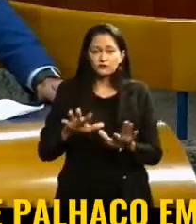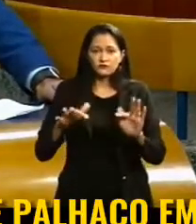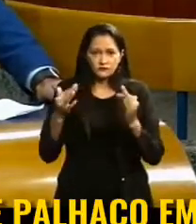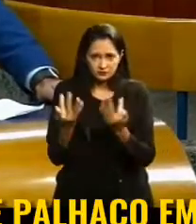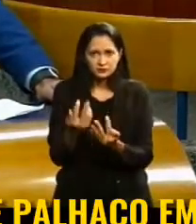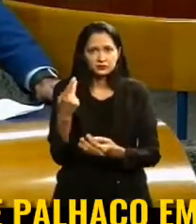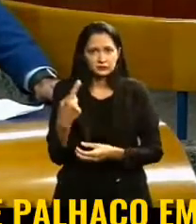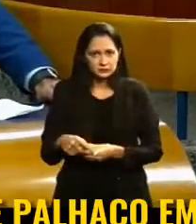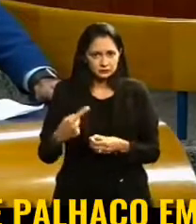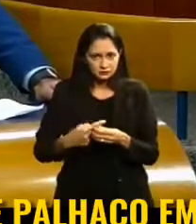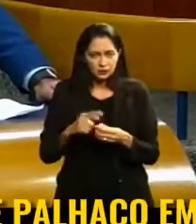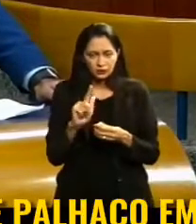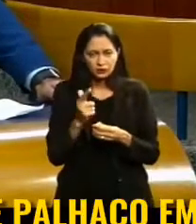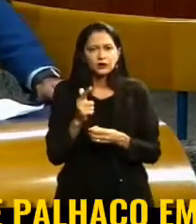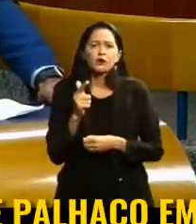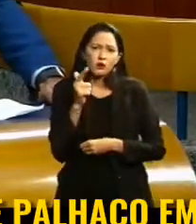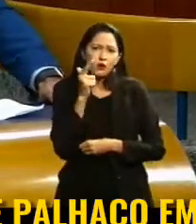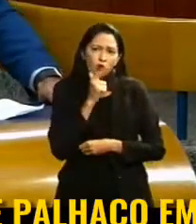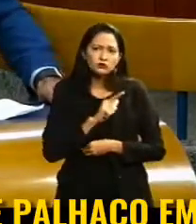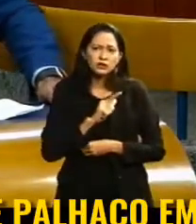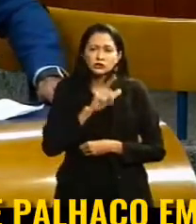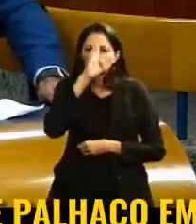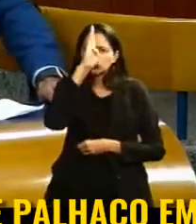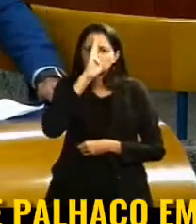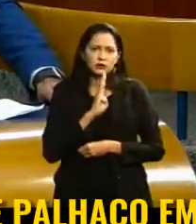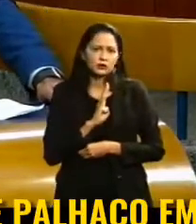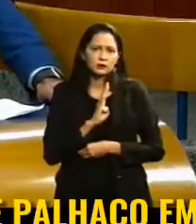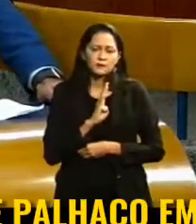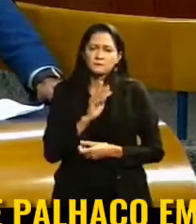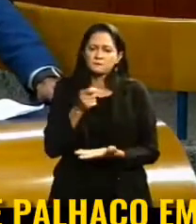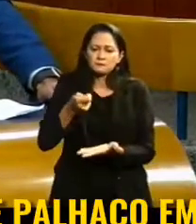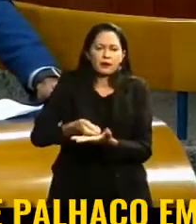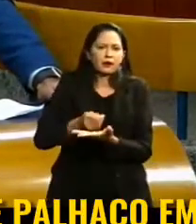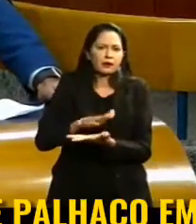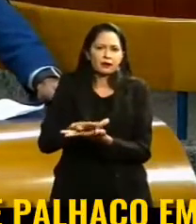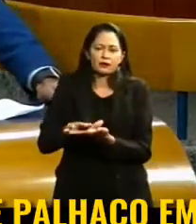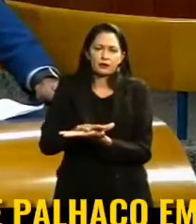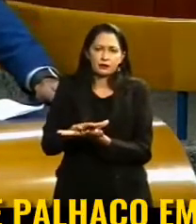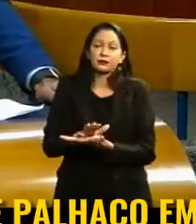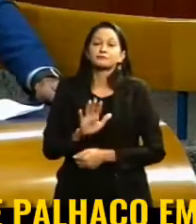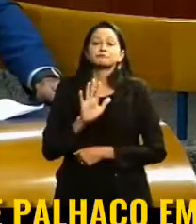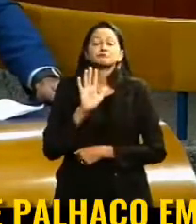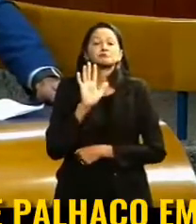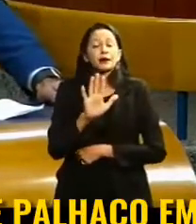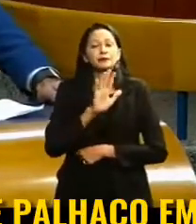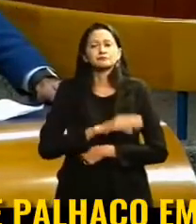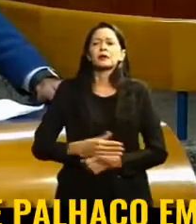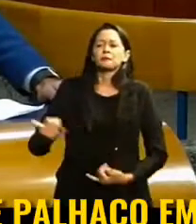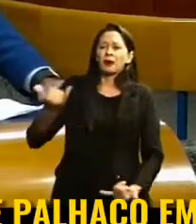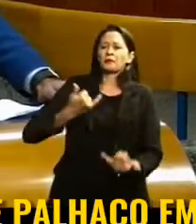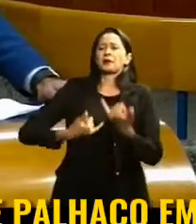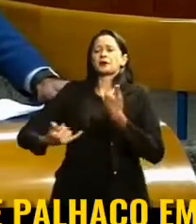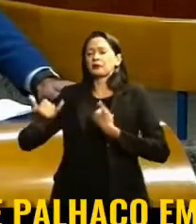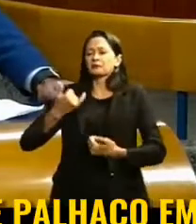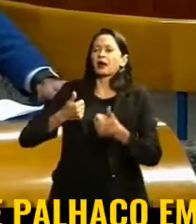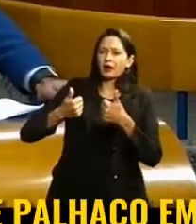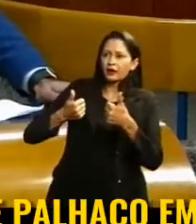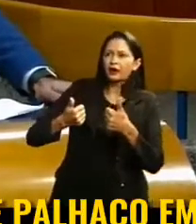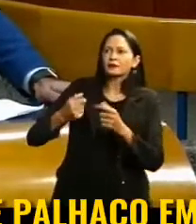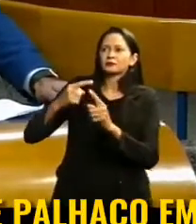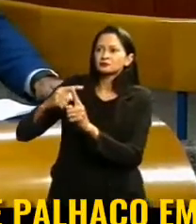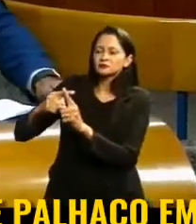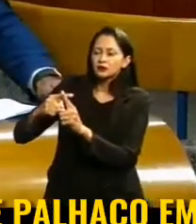de Goiânia, teriam isenção do imposto IPTU. Porém, nós fomos enganados.